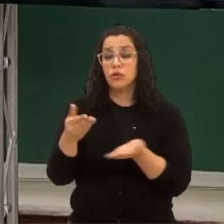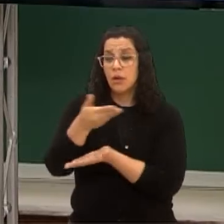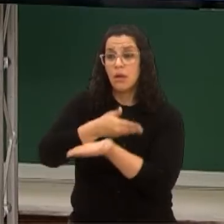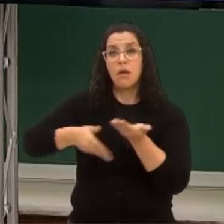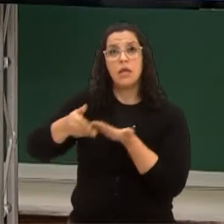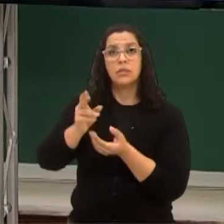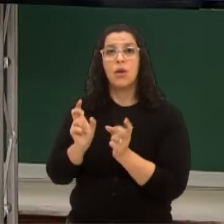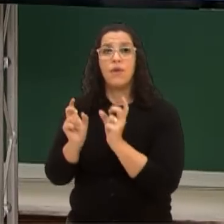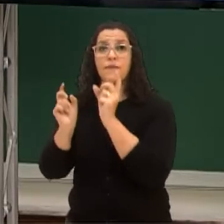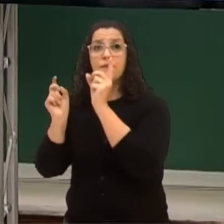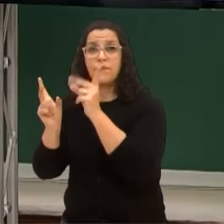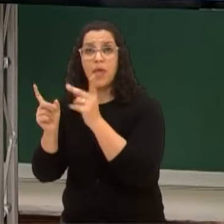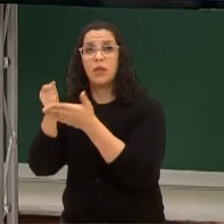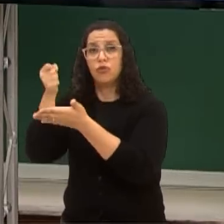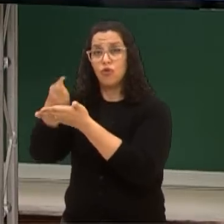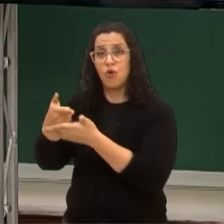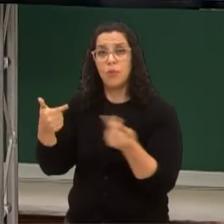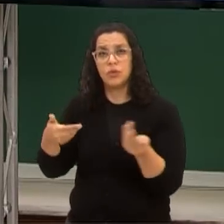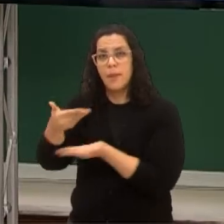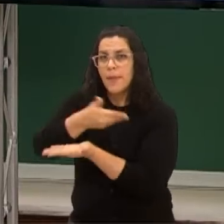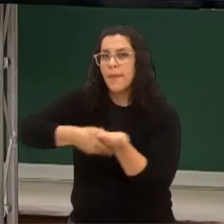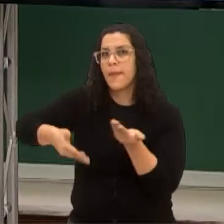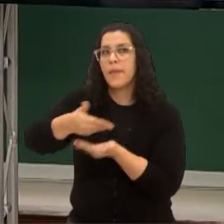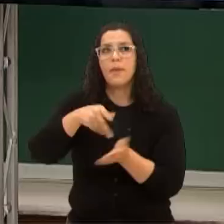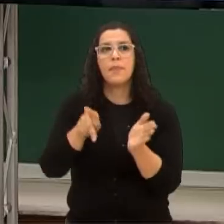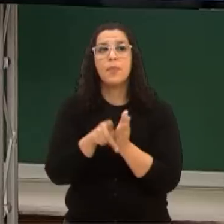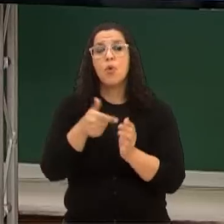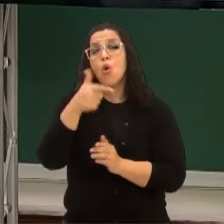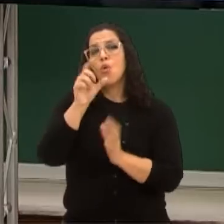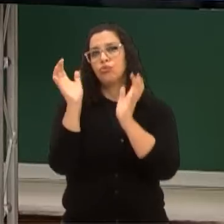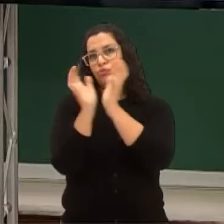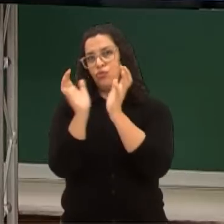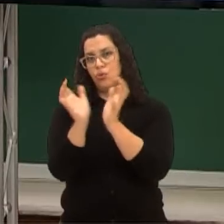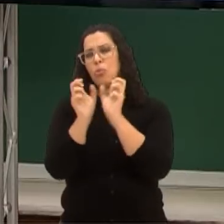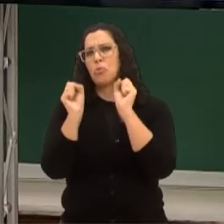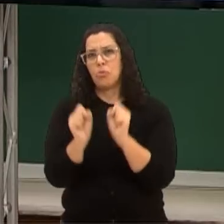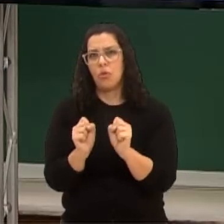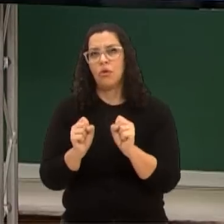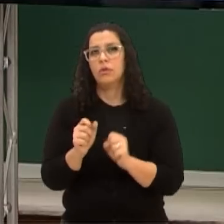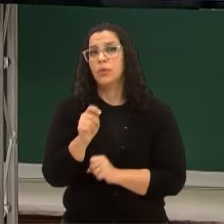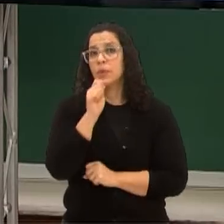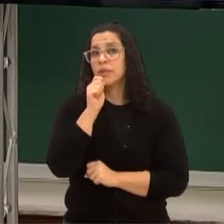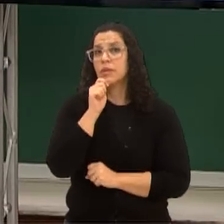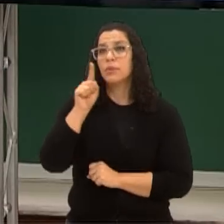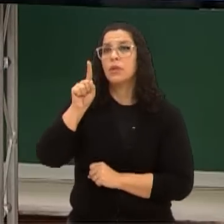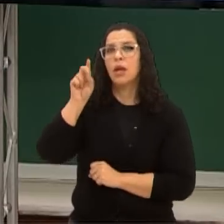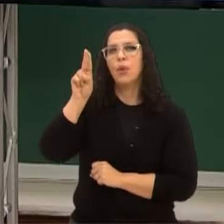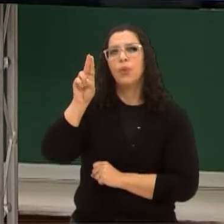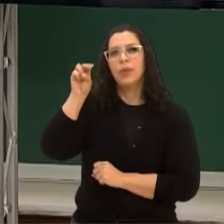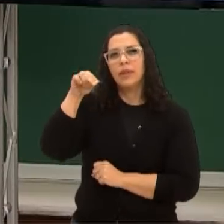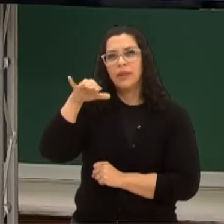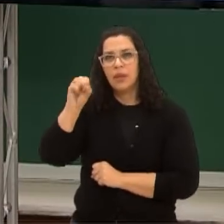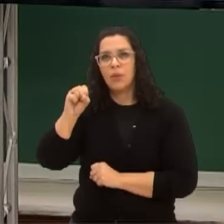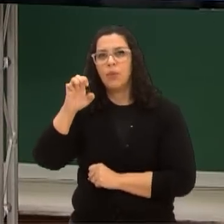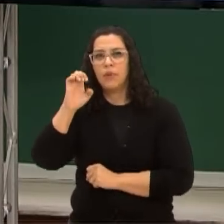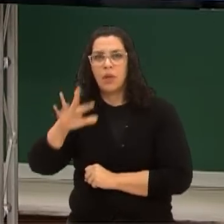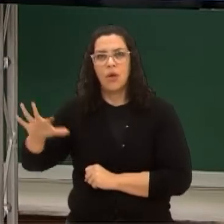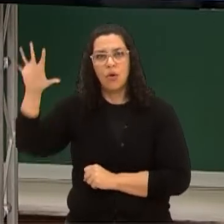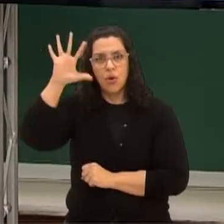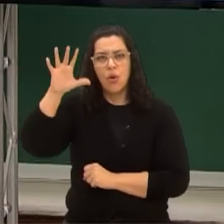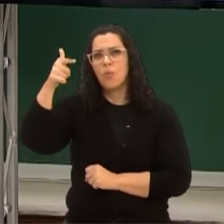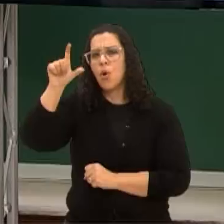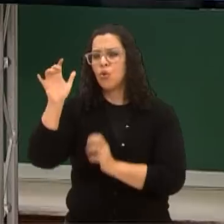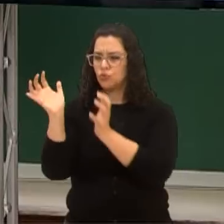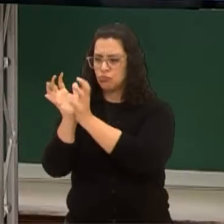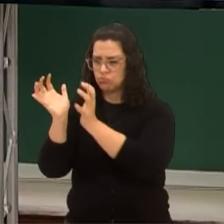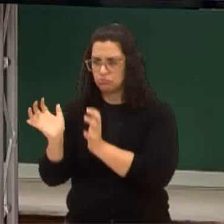de interação econômica, de cooperação com outros blocos, que seja com a União Europeia, com